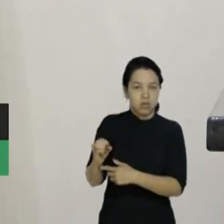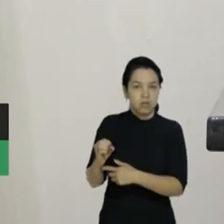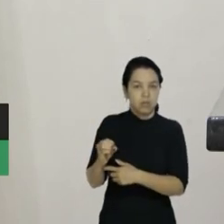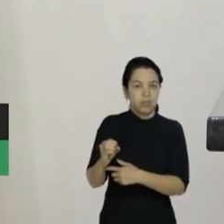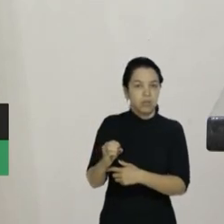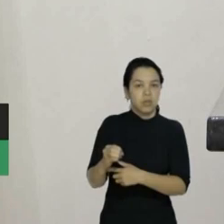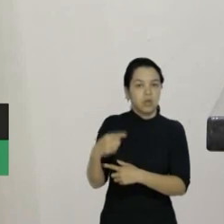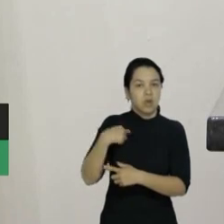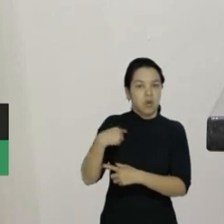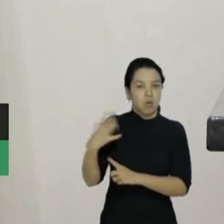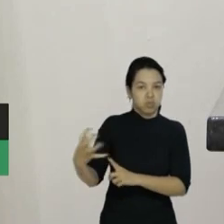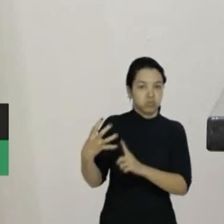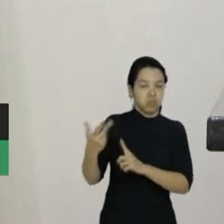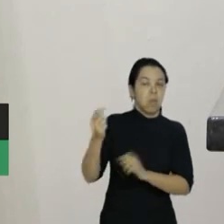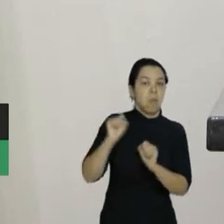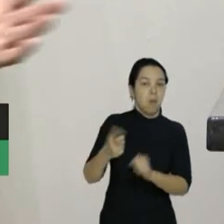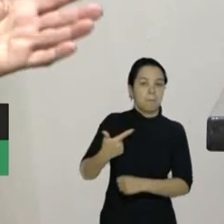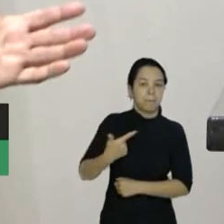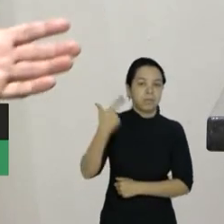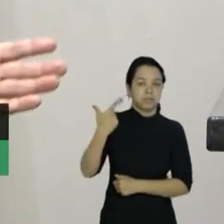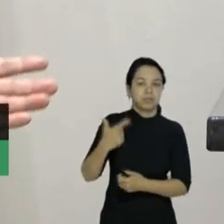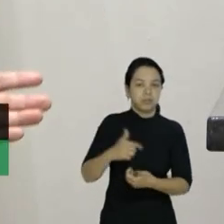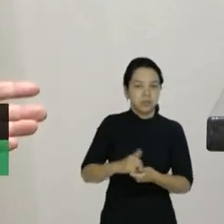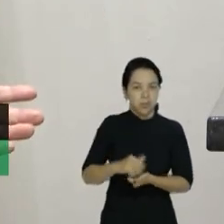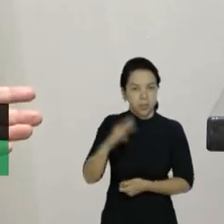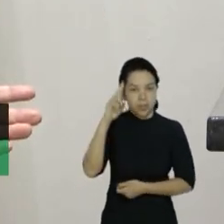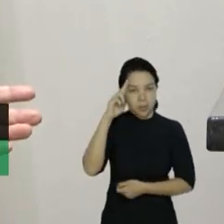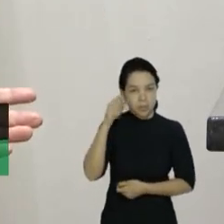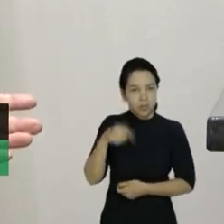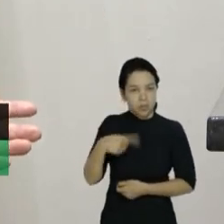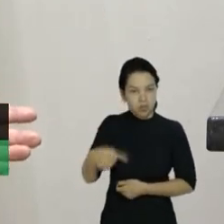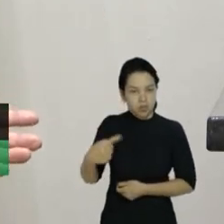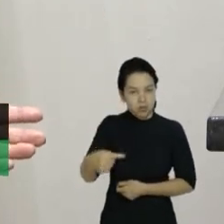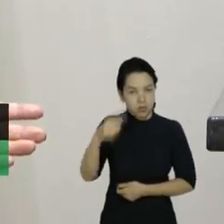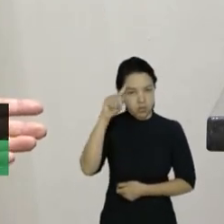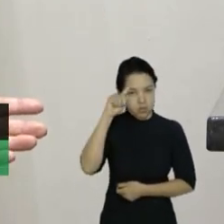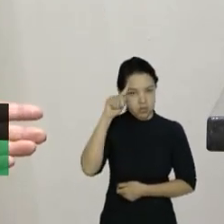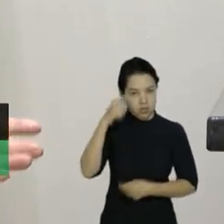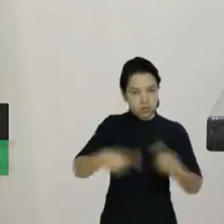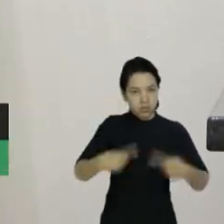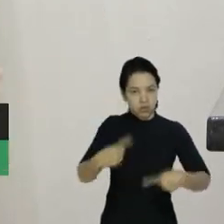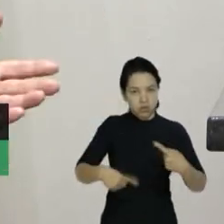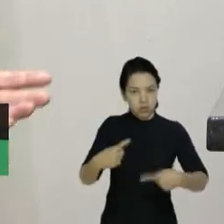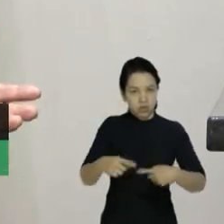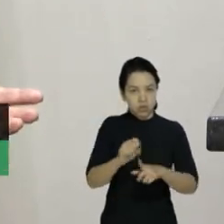iria receber um tiro. Imagine vocês que discutem diariamente os interesses da